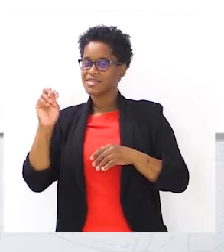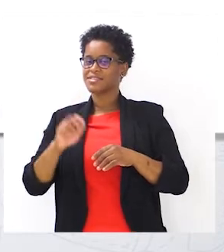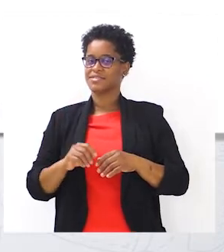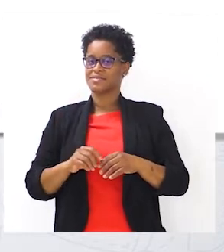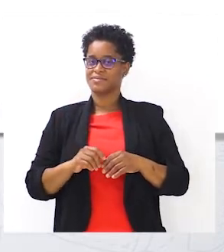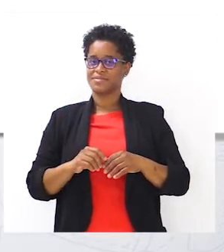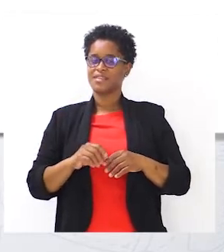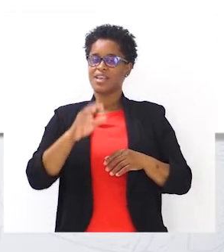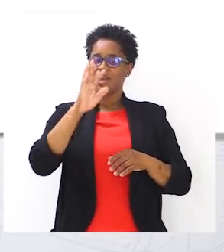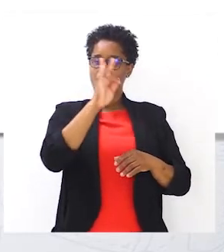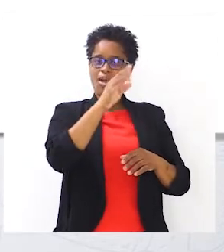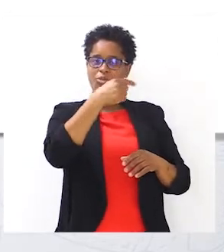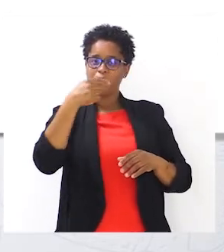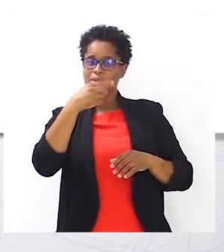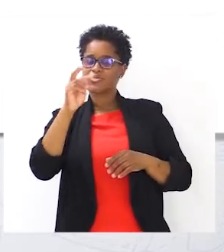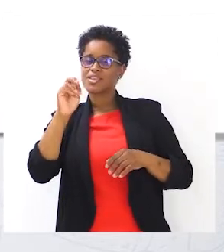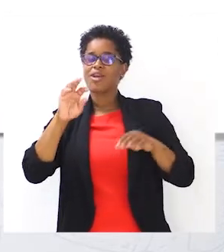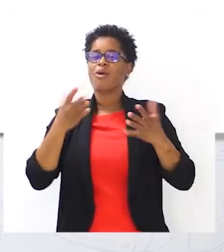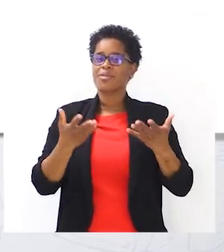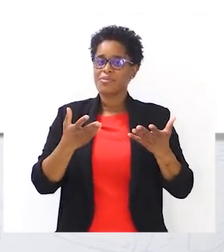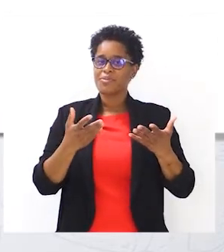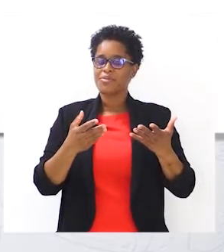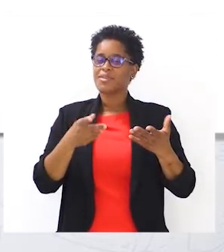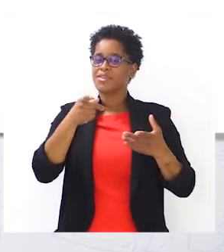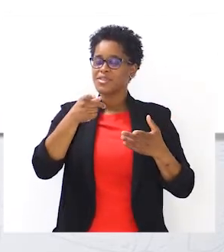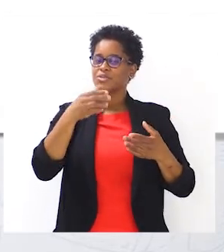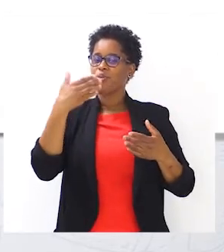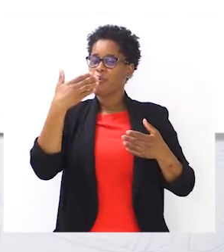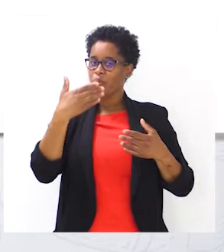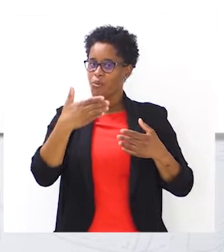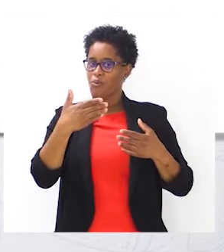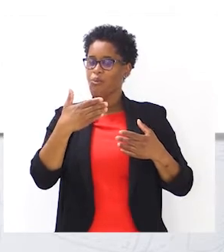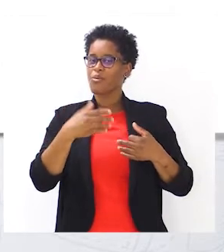Portanto, 4 menos 3, quanto é que dá? Isso dá